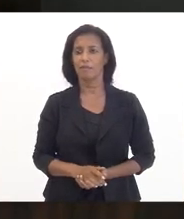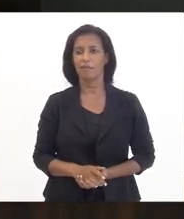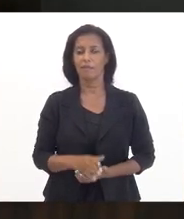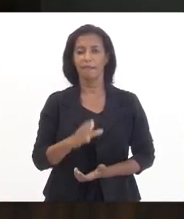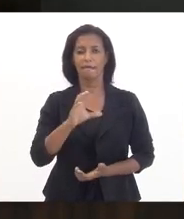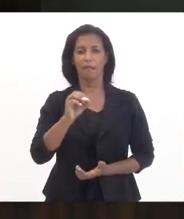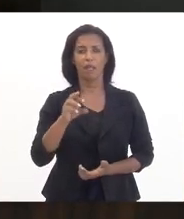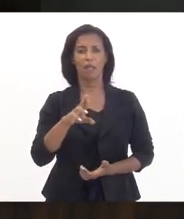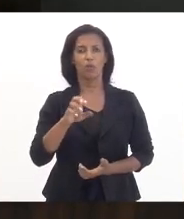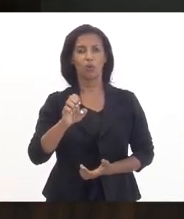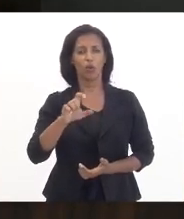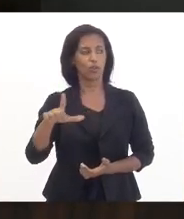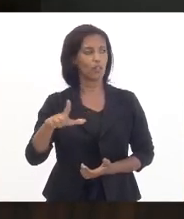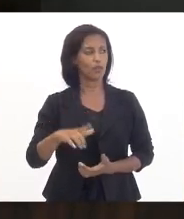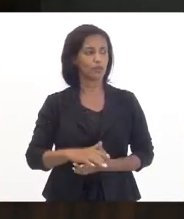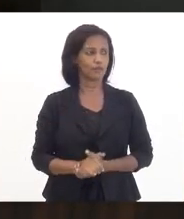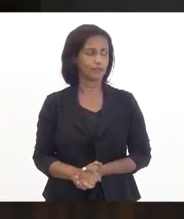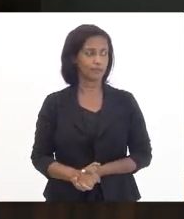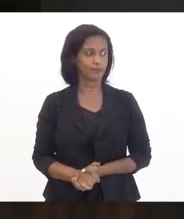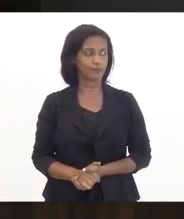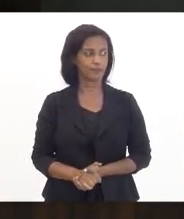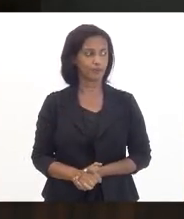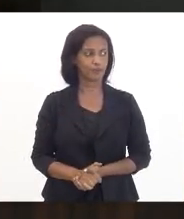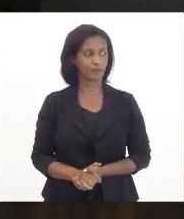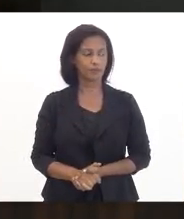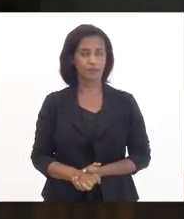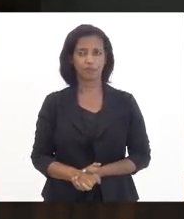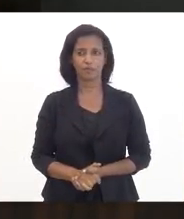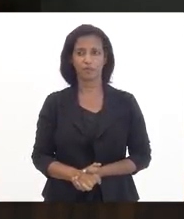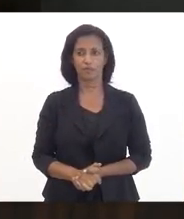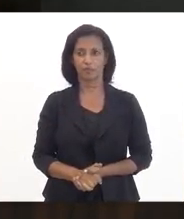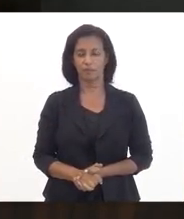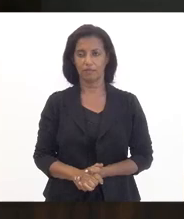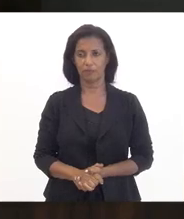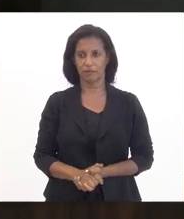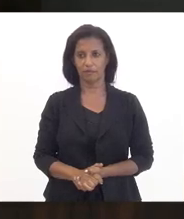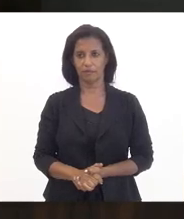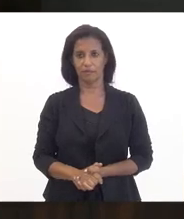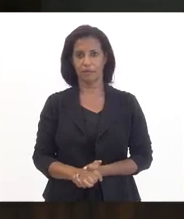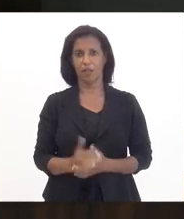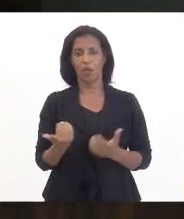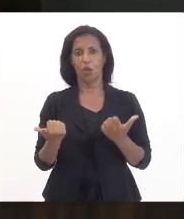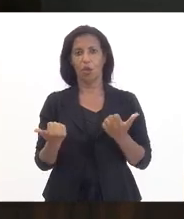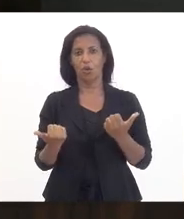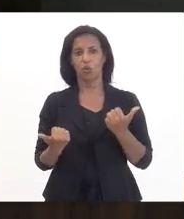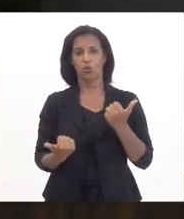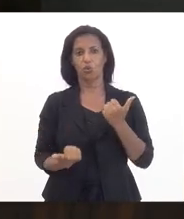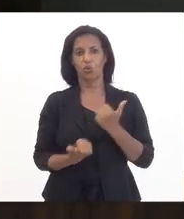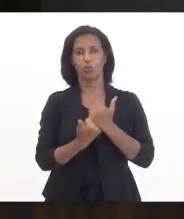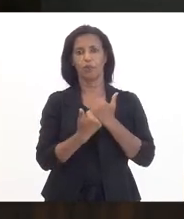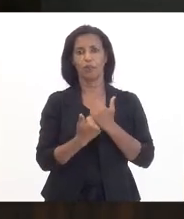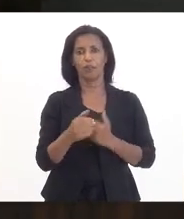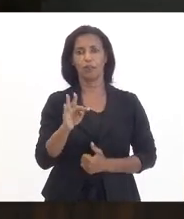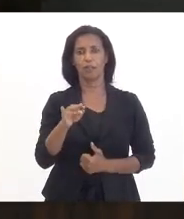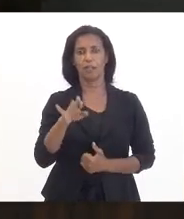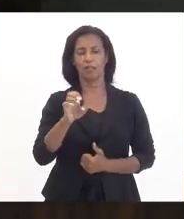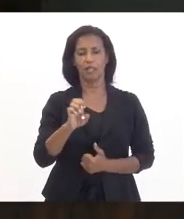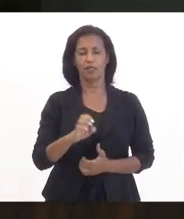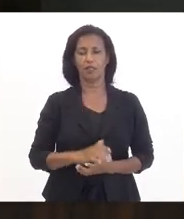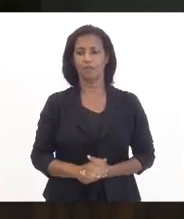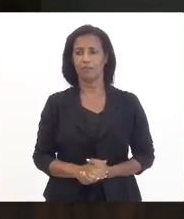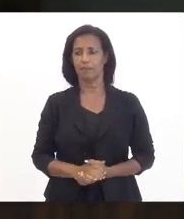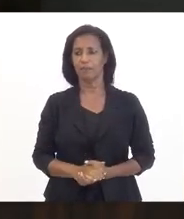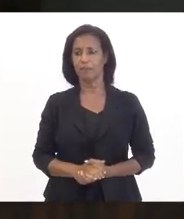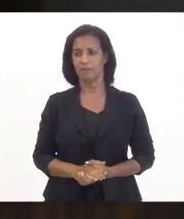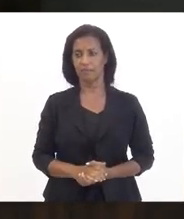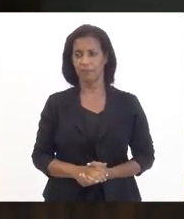Coronel Salema. Ok? Rodrigo Amorim. Subtenente Bernardo. Subtenente Bernardo. Agora vamos